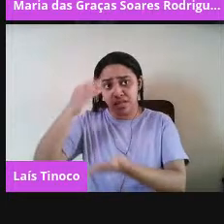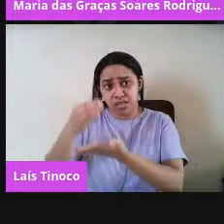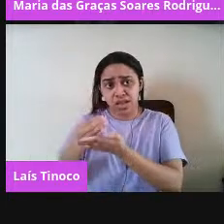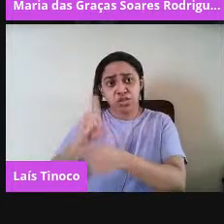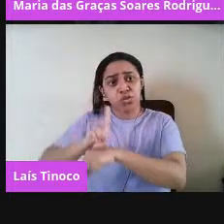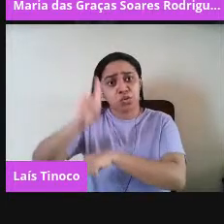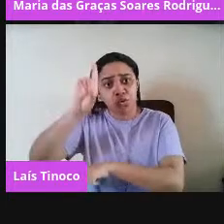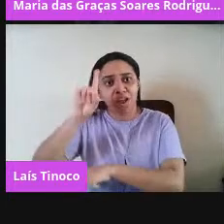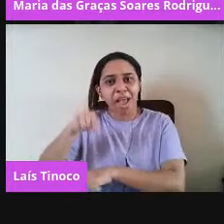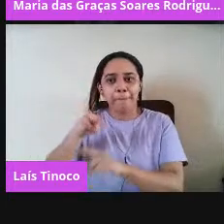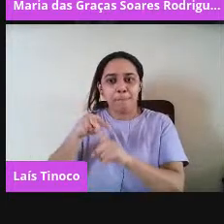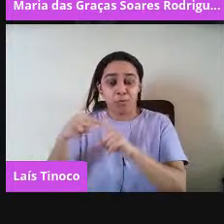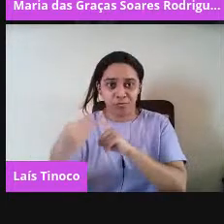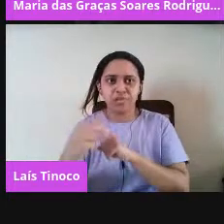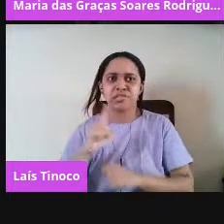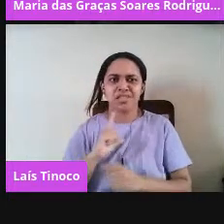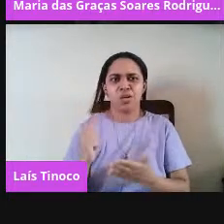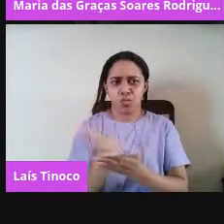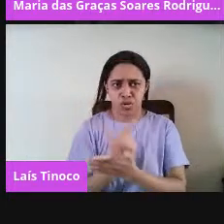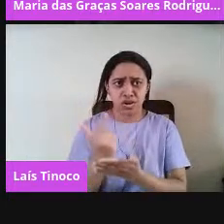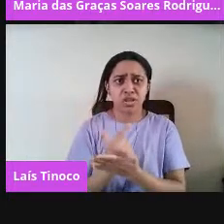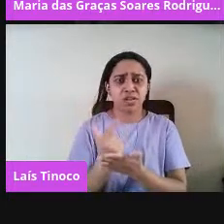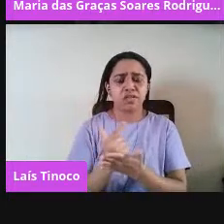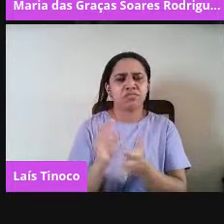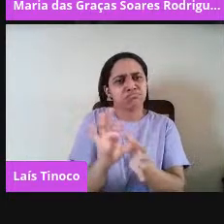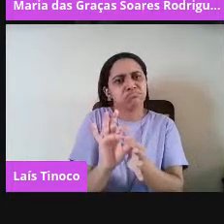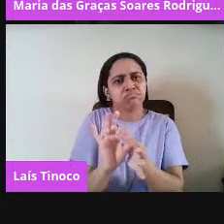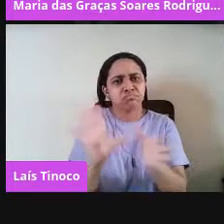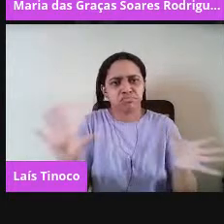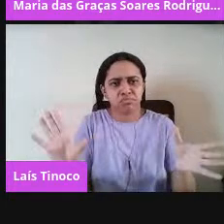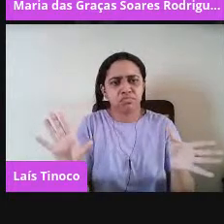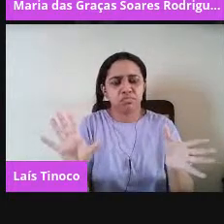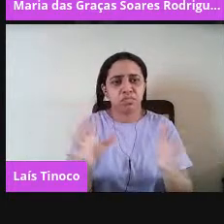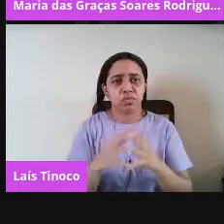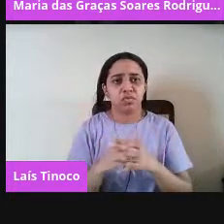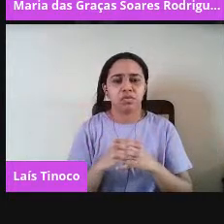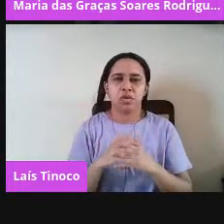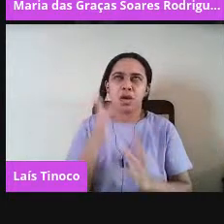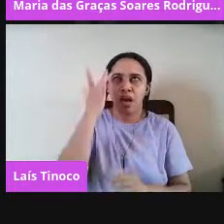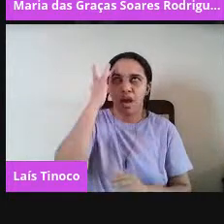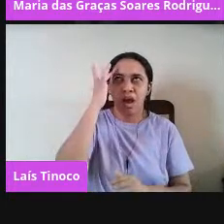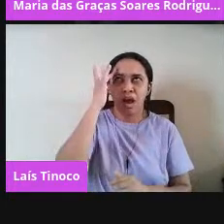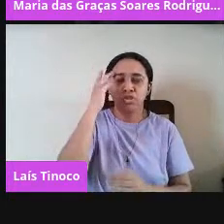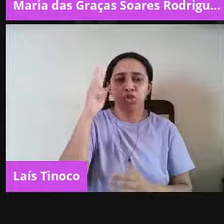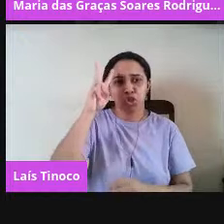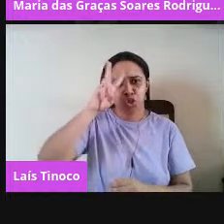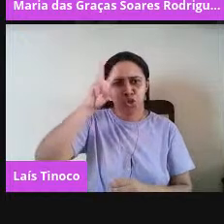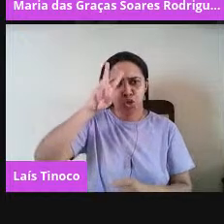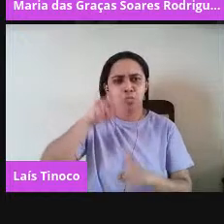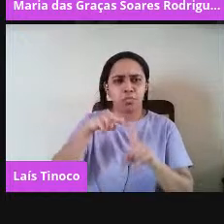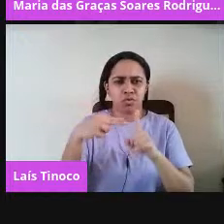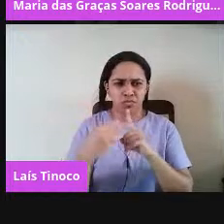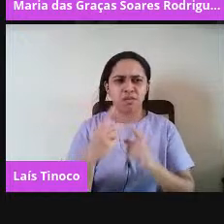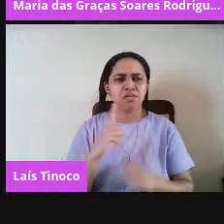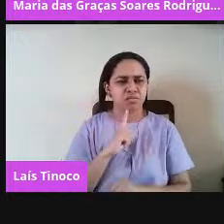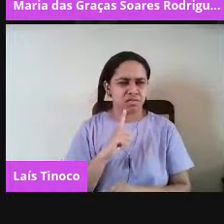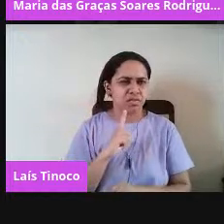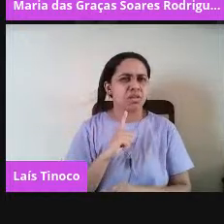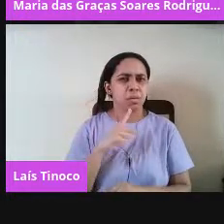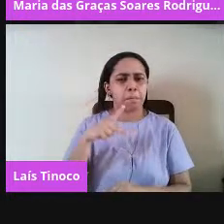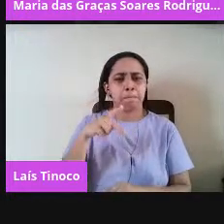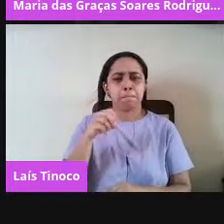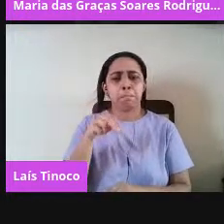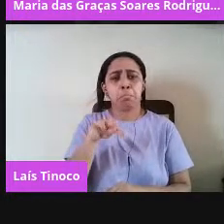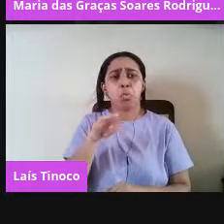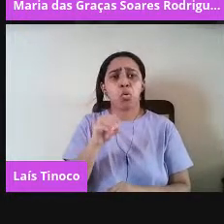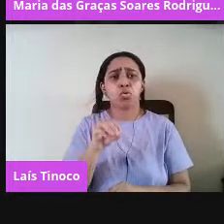ele tem até um livro que está disponibilizado, acho que é o da história de um ponto de vista. Tem um lá que é de ponto de vista que ele